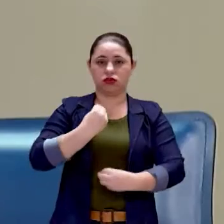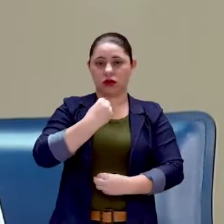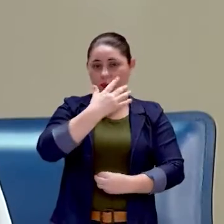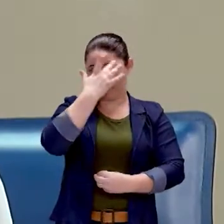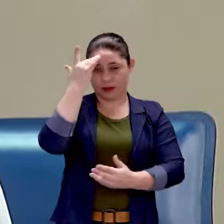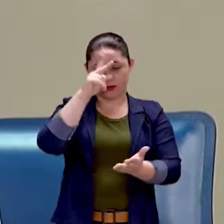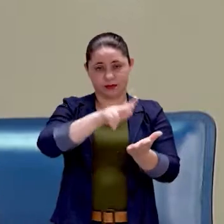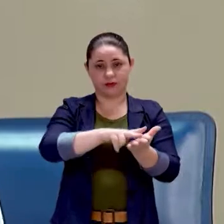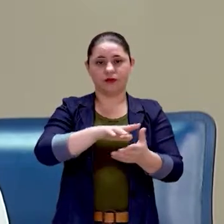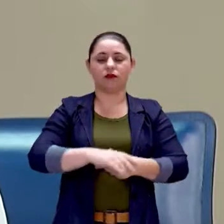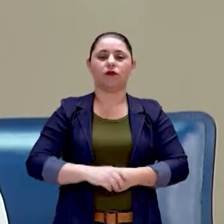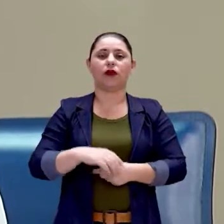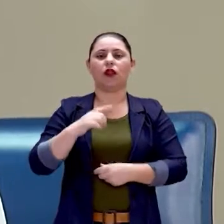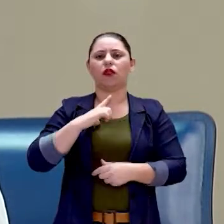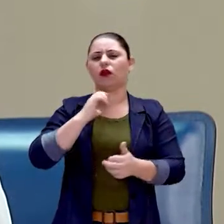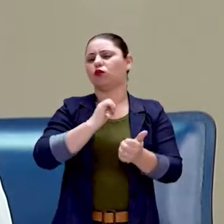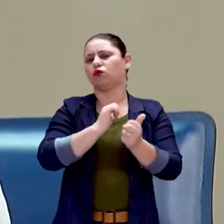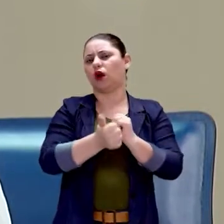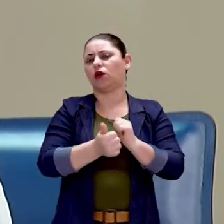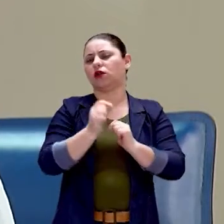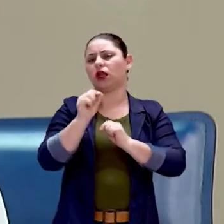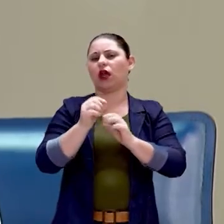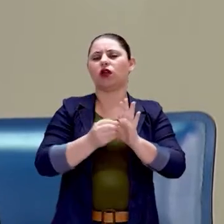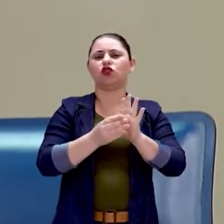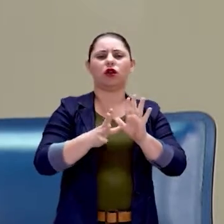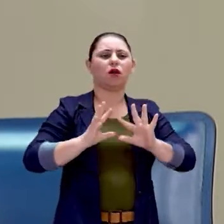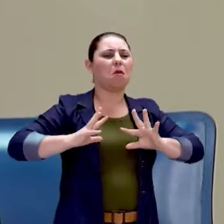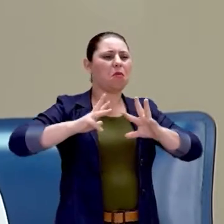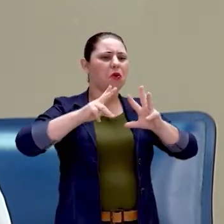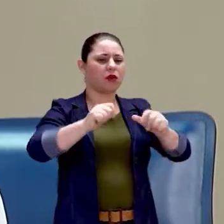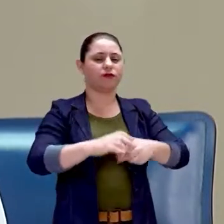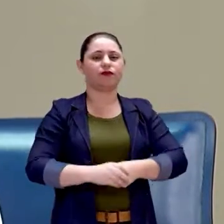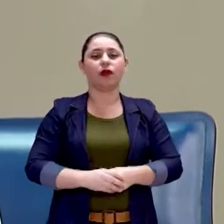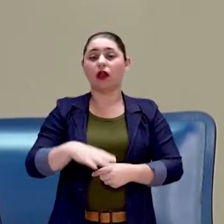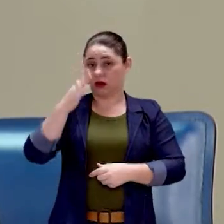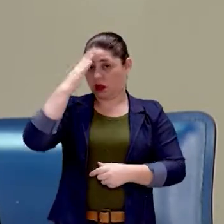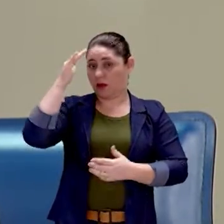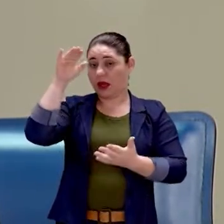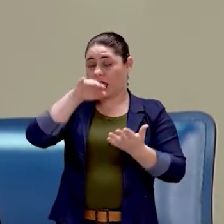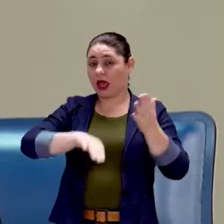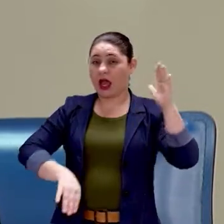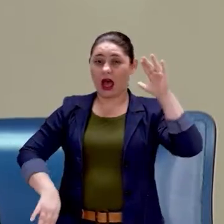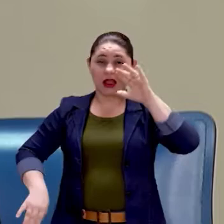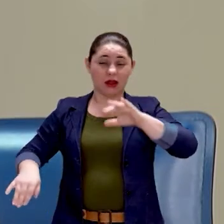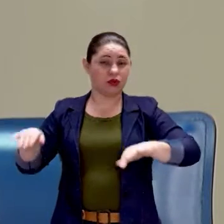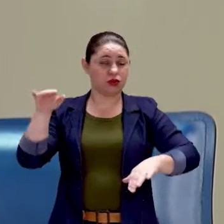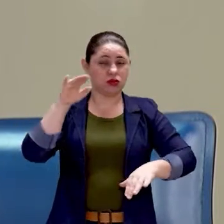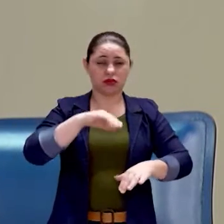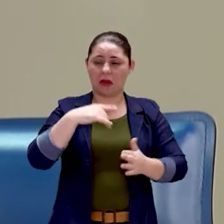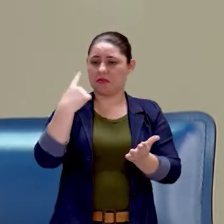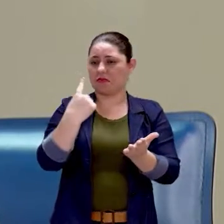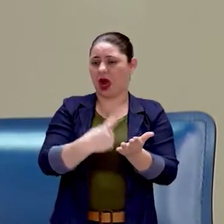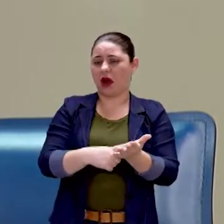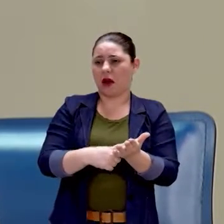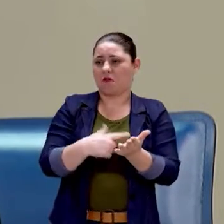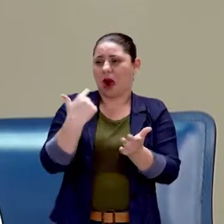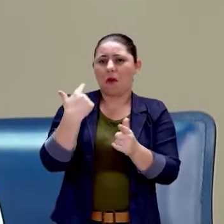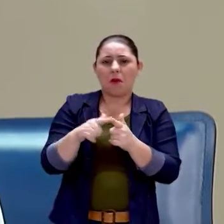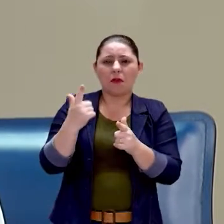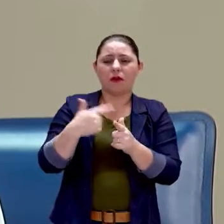paciente. Existe um esporte que é indicado para todo mundo. A gente sabe que a natação, ela não tem impacto, né?